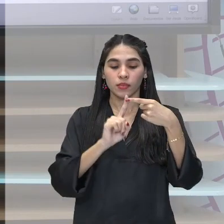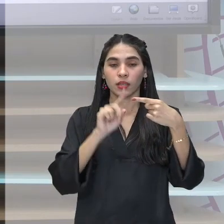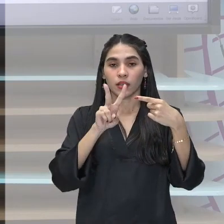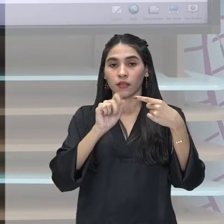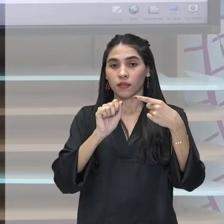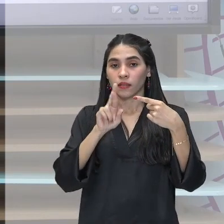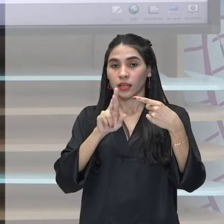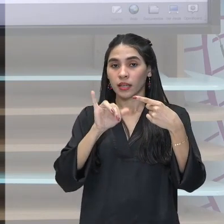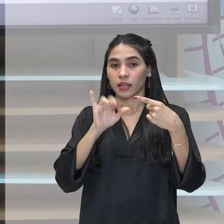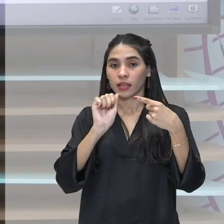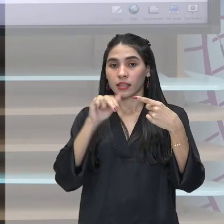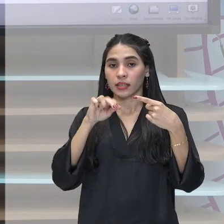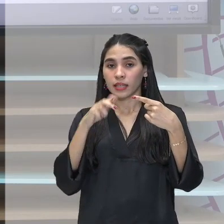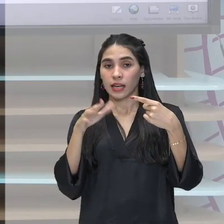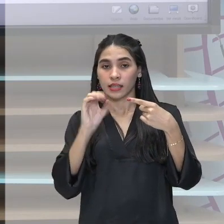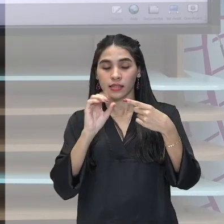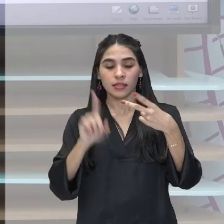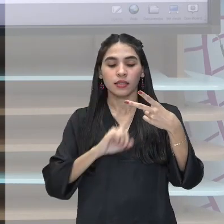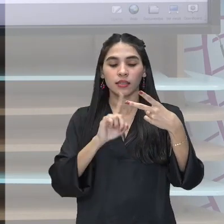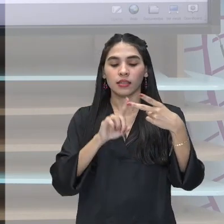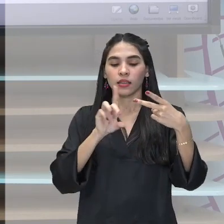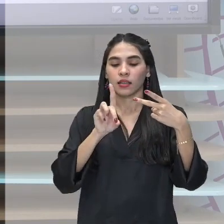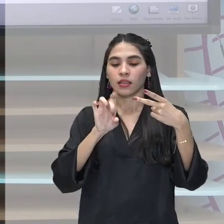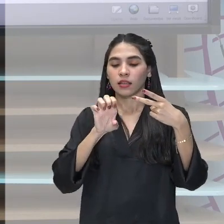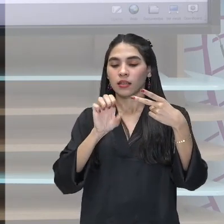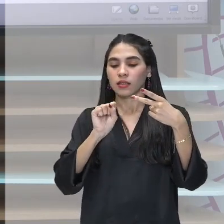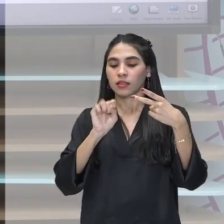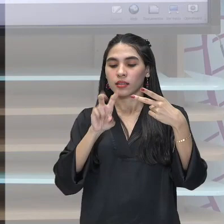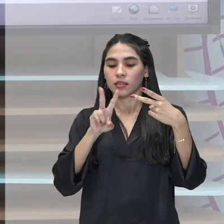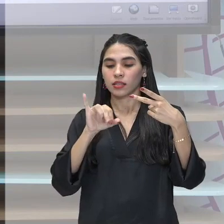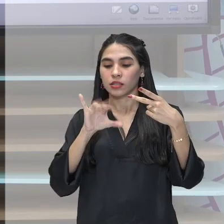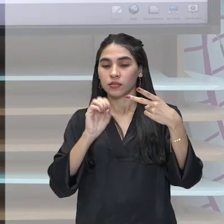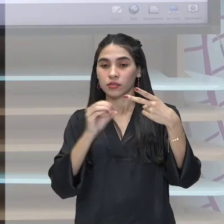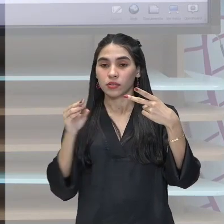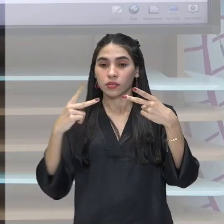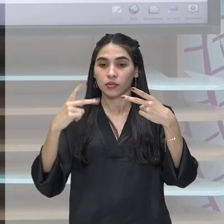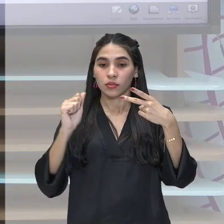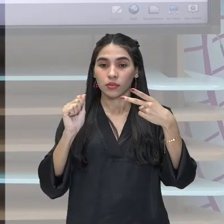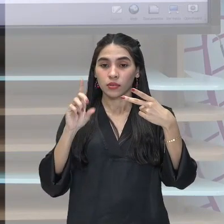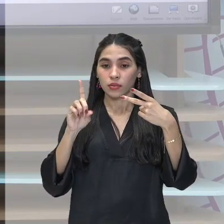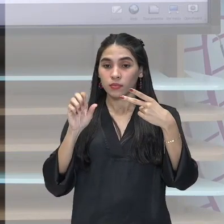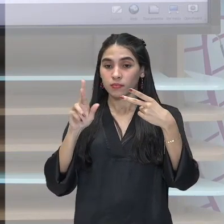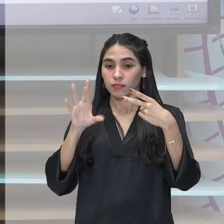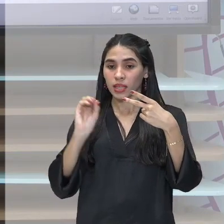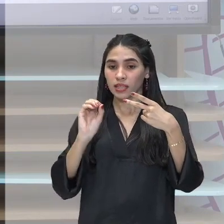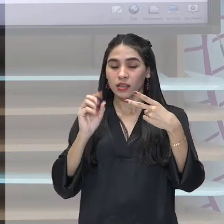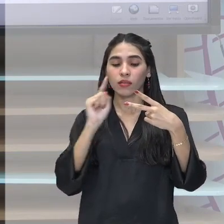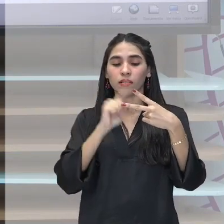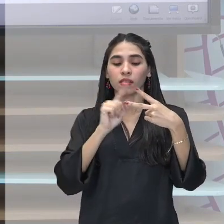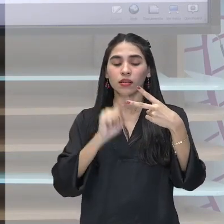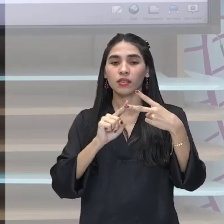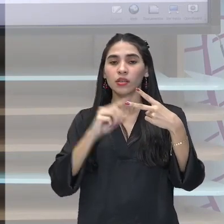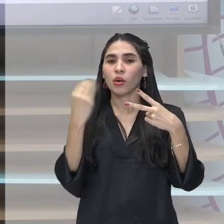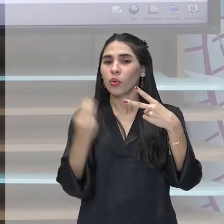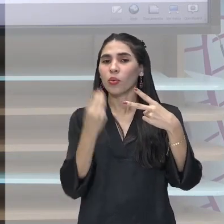e o desvio padrão. E o que vem a ser essas duas coisas na prática, né?